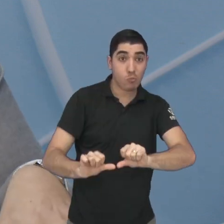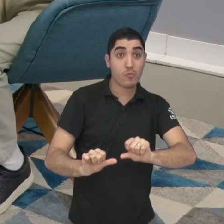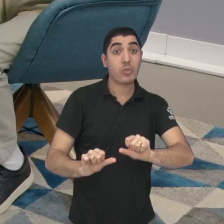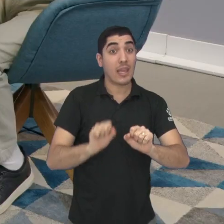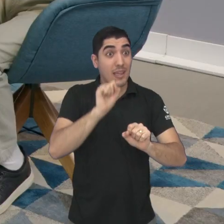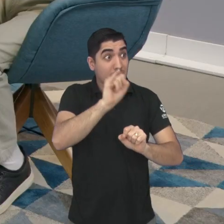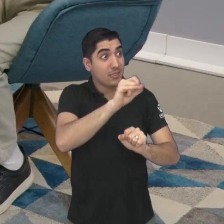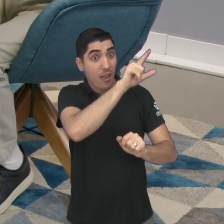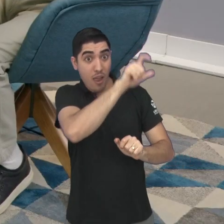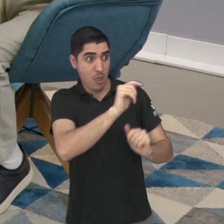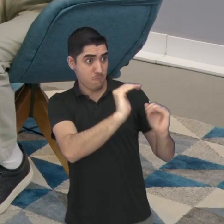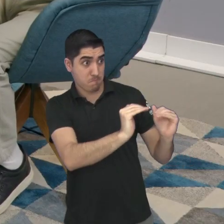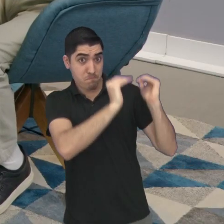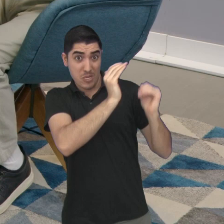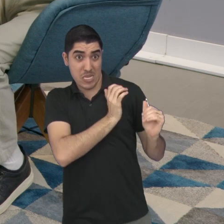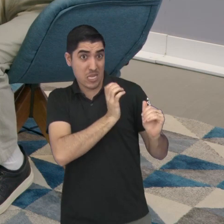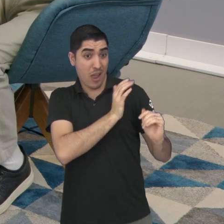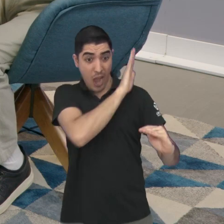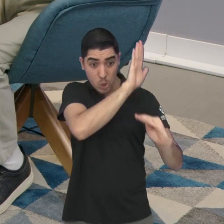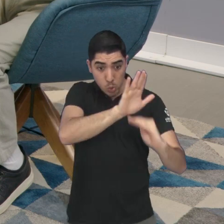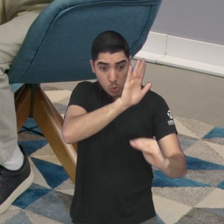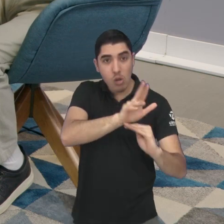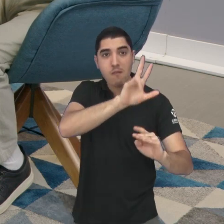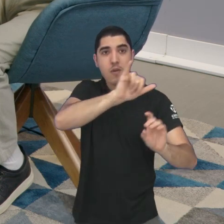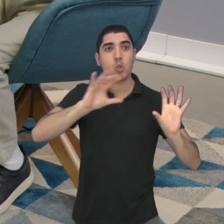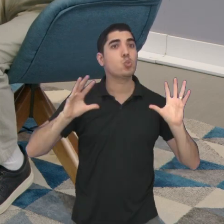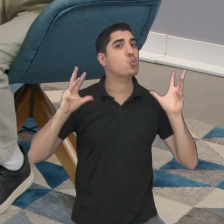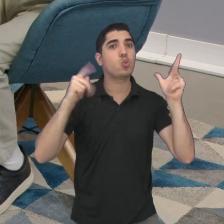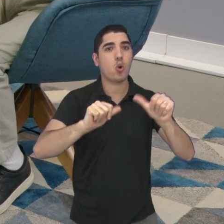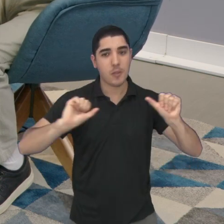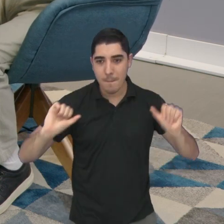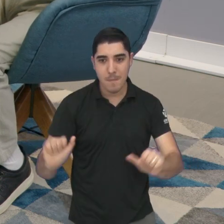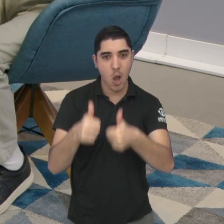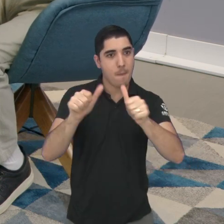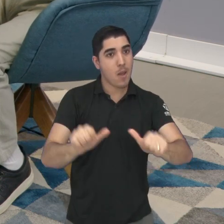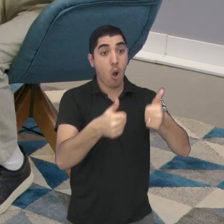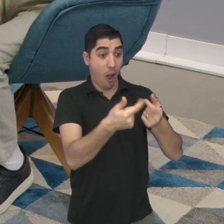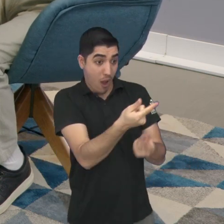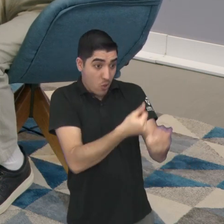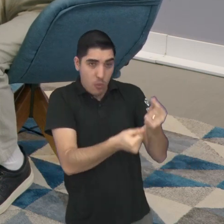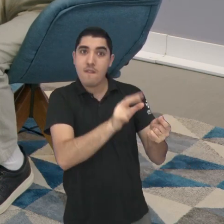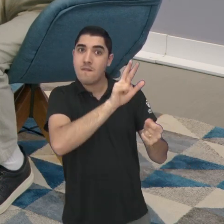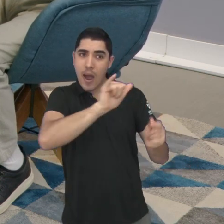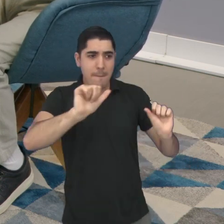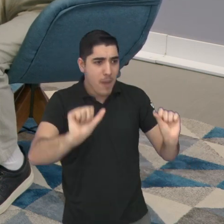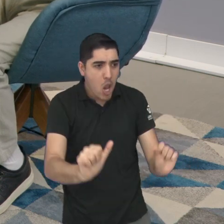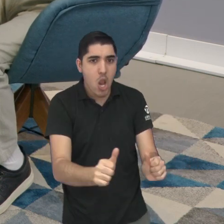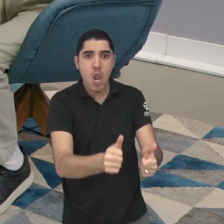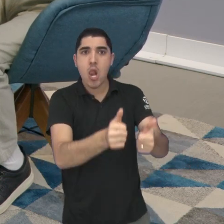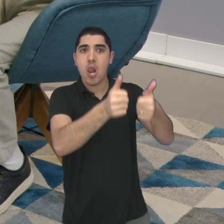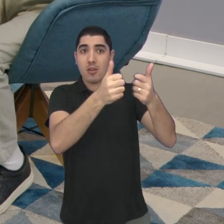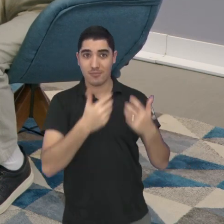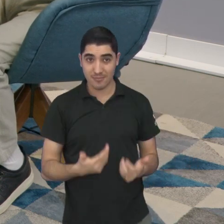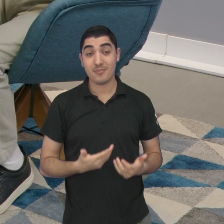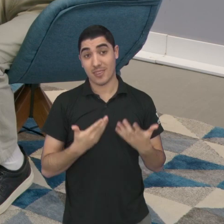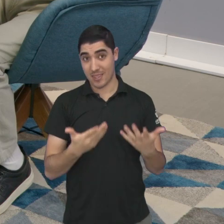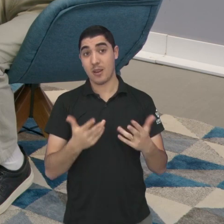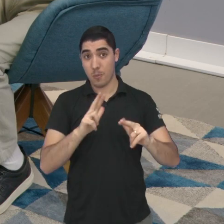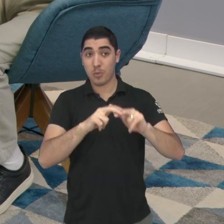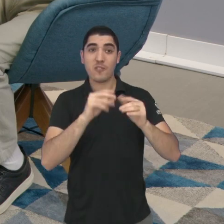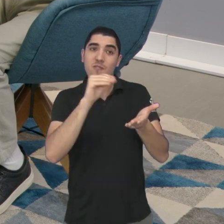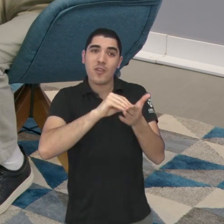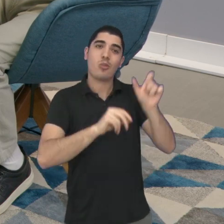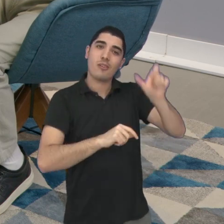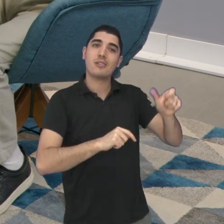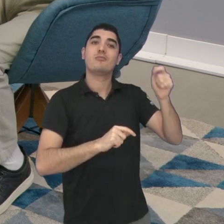todo mundo. Verdade. Enriquece a soma da economia, né? Verdade. Então, pelo menos racionalmente, economicamente, isso de alguma forma sensibiliza,